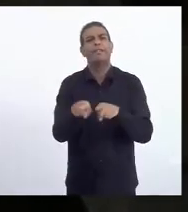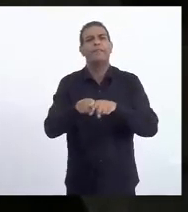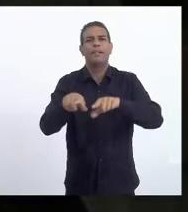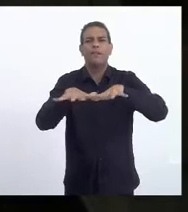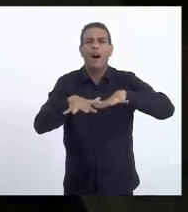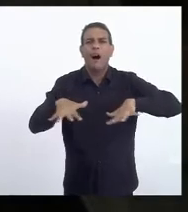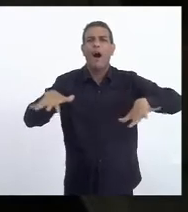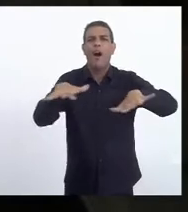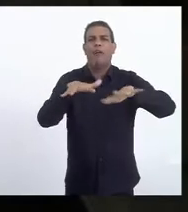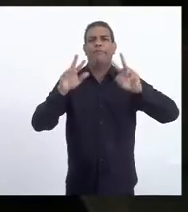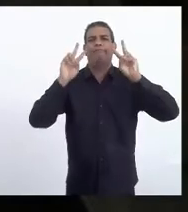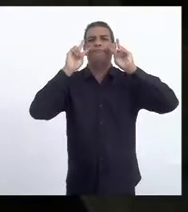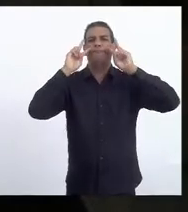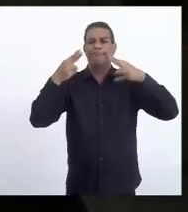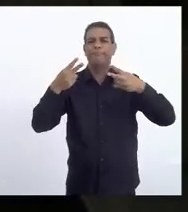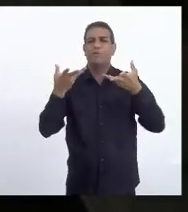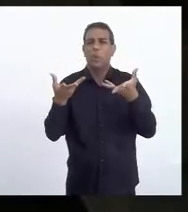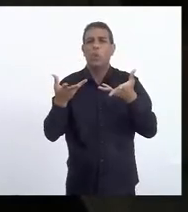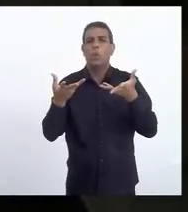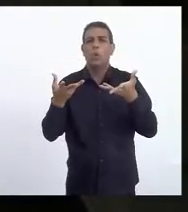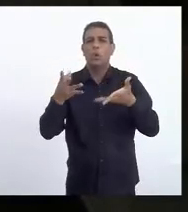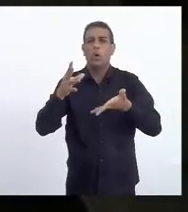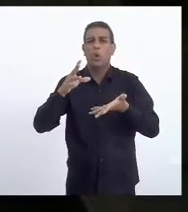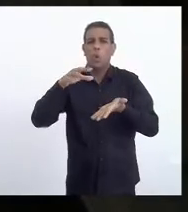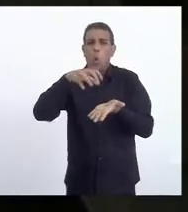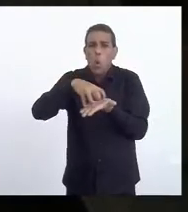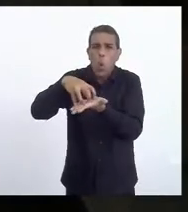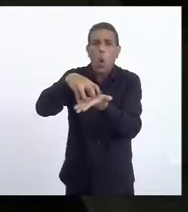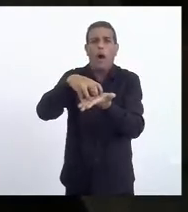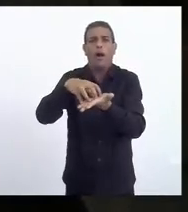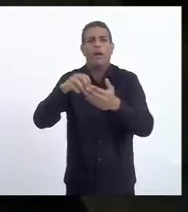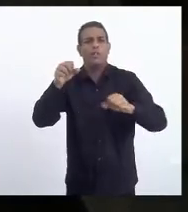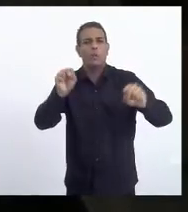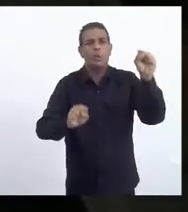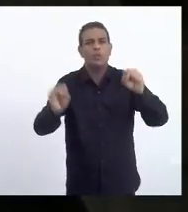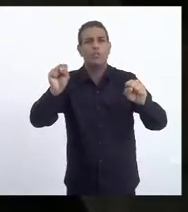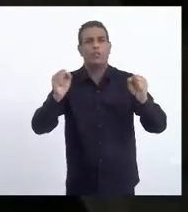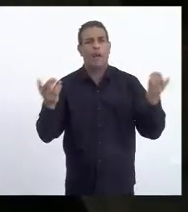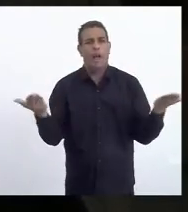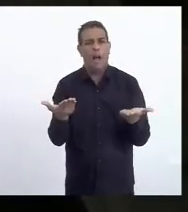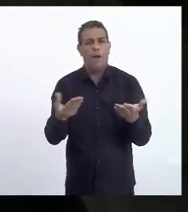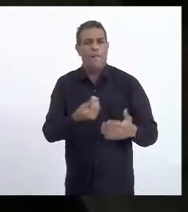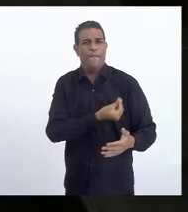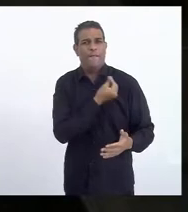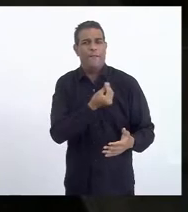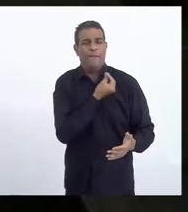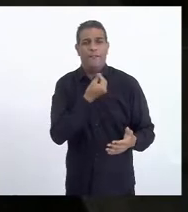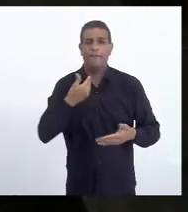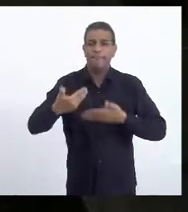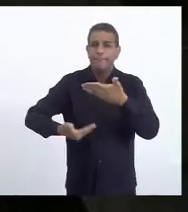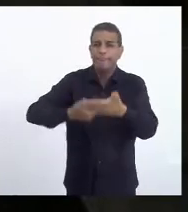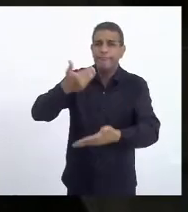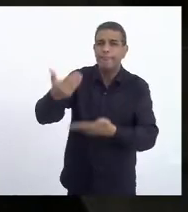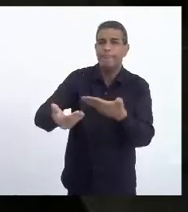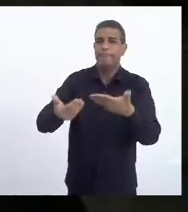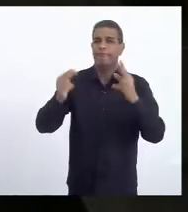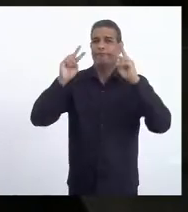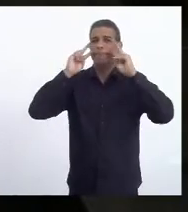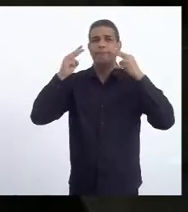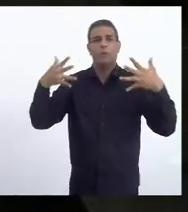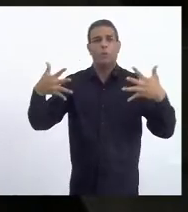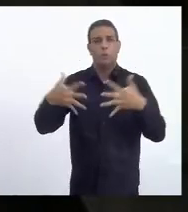Fluminense que foi um importante polo industrial mas que vive um processo